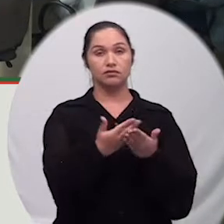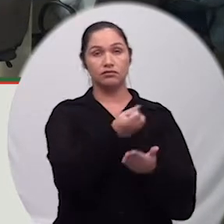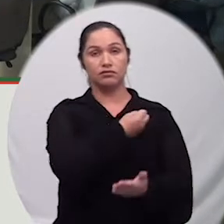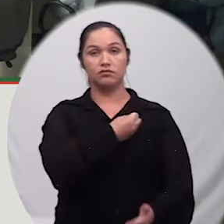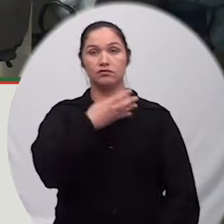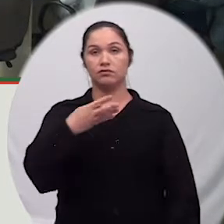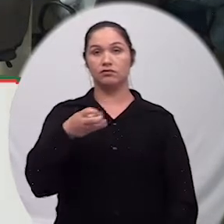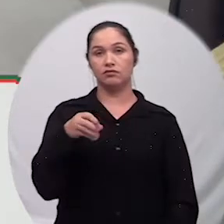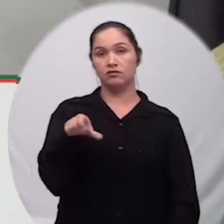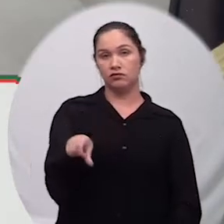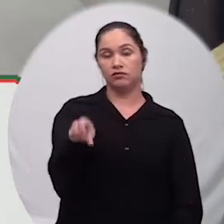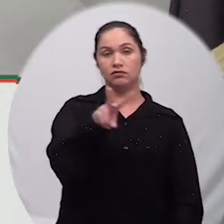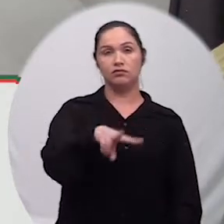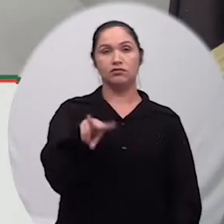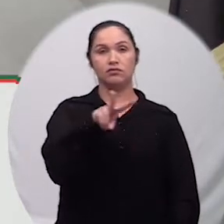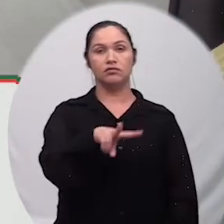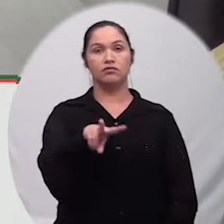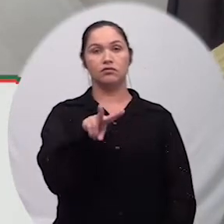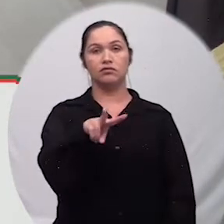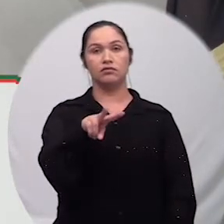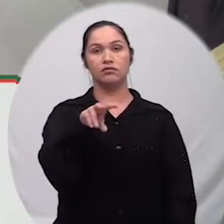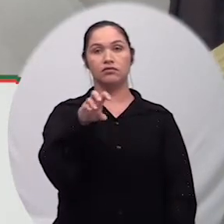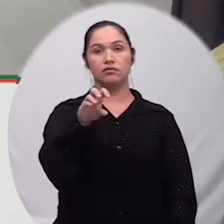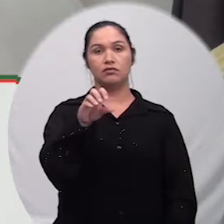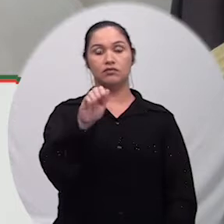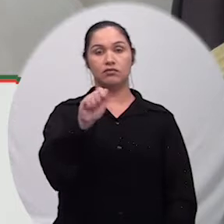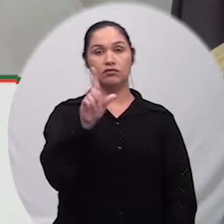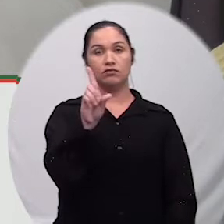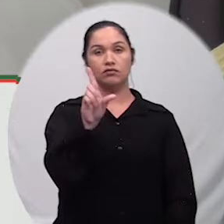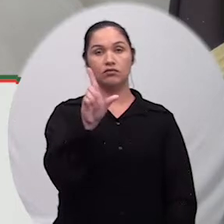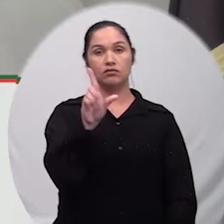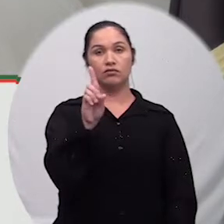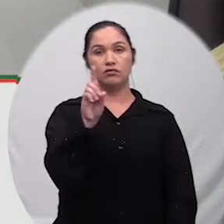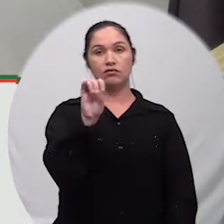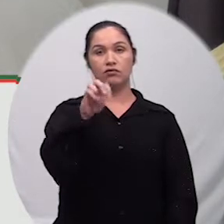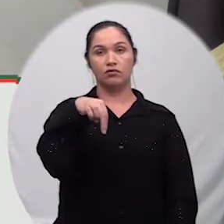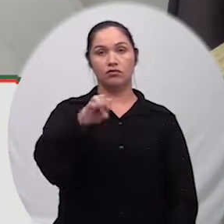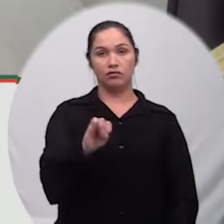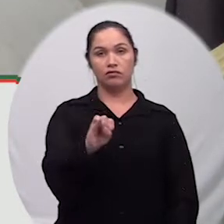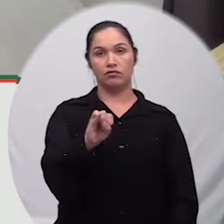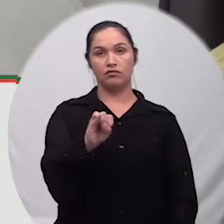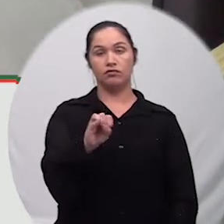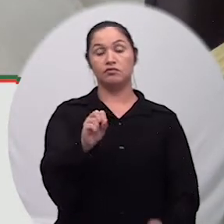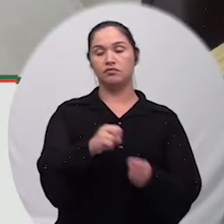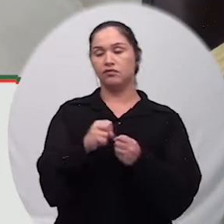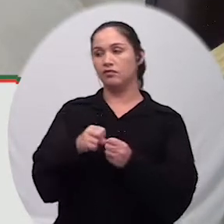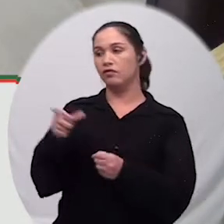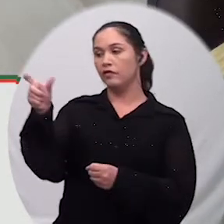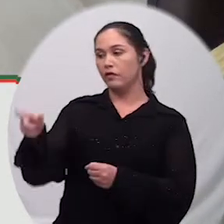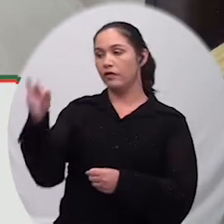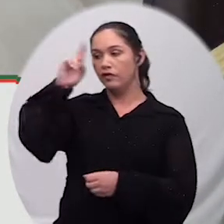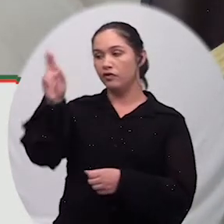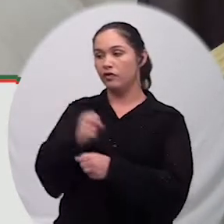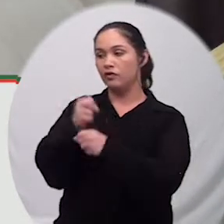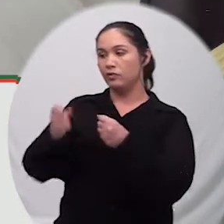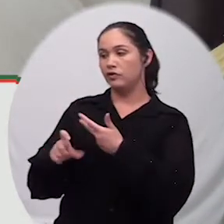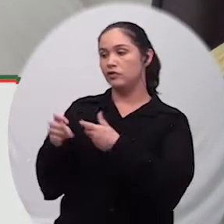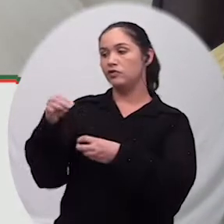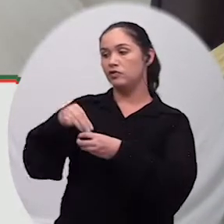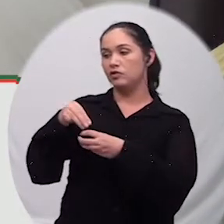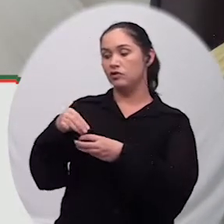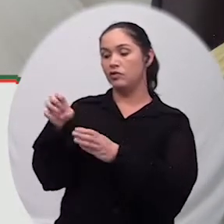número 409/18, autoria vereadora Odinei Potelec, assunto envio de expediente ao chefe do Poder Executivo